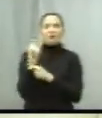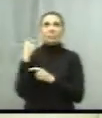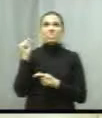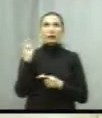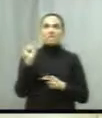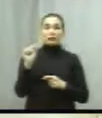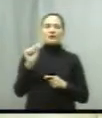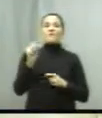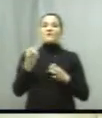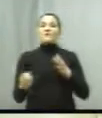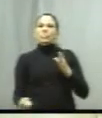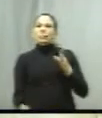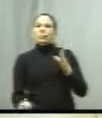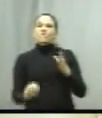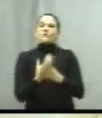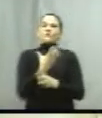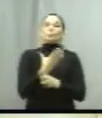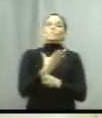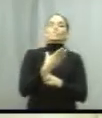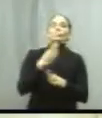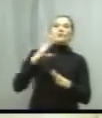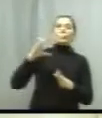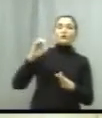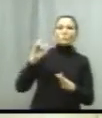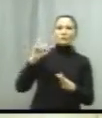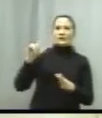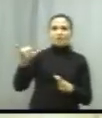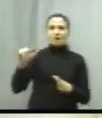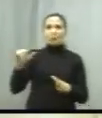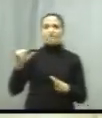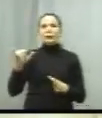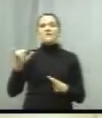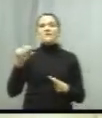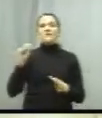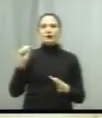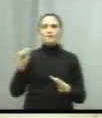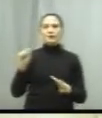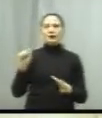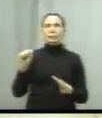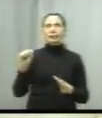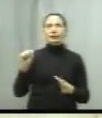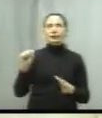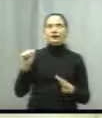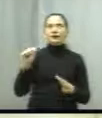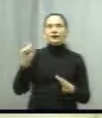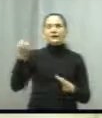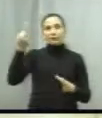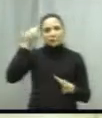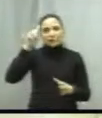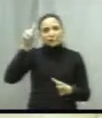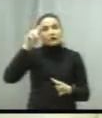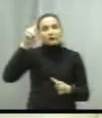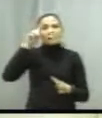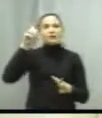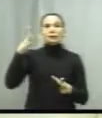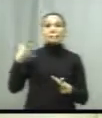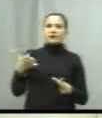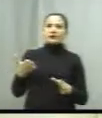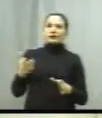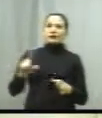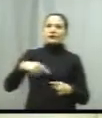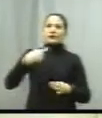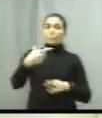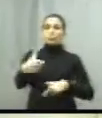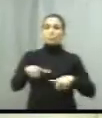a criação da comissão especial de inquérito por essa casa. Dizer que, dia a dia, após